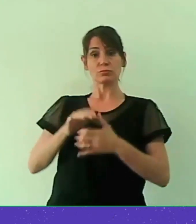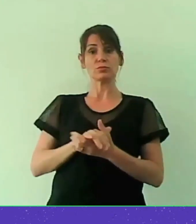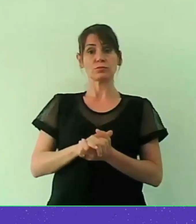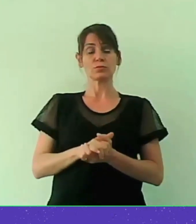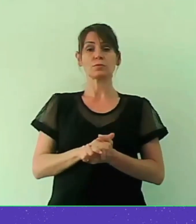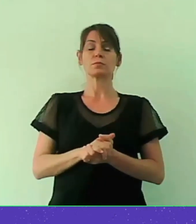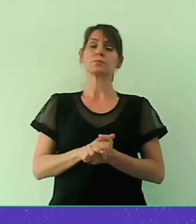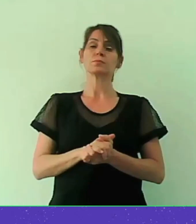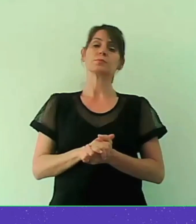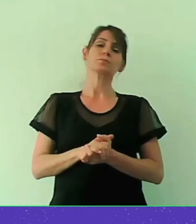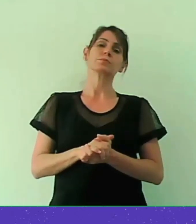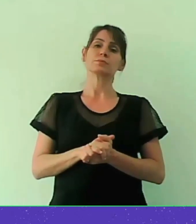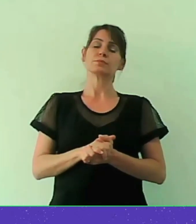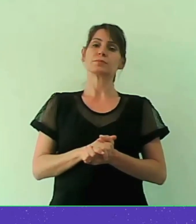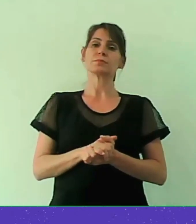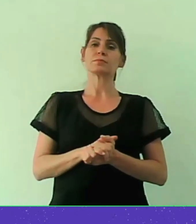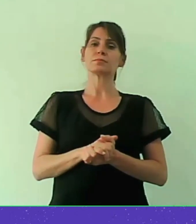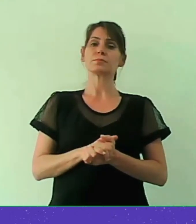Mas